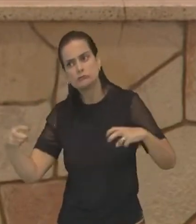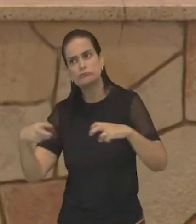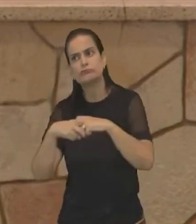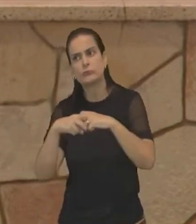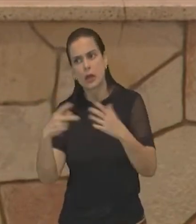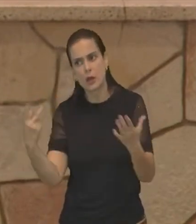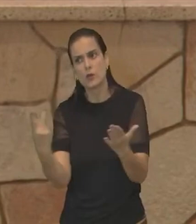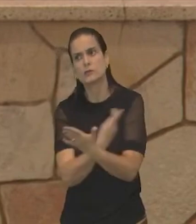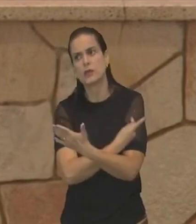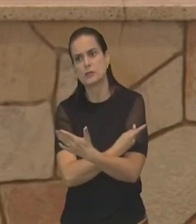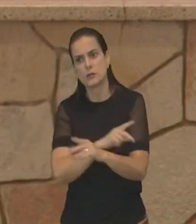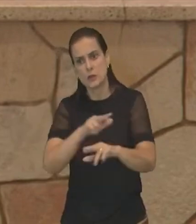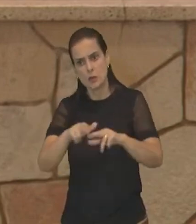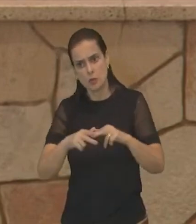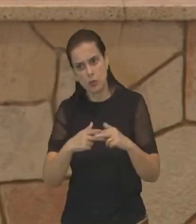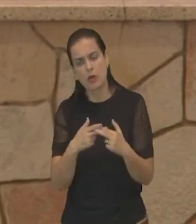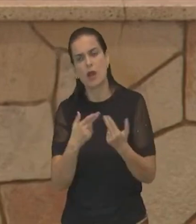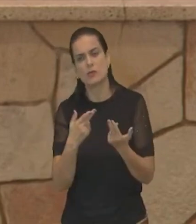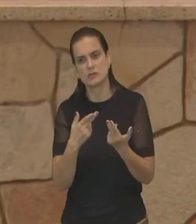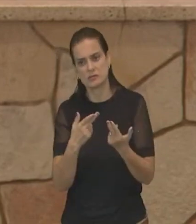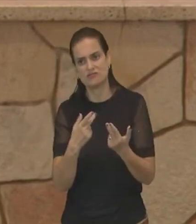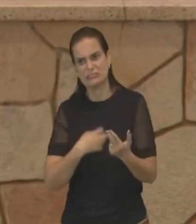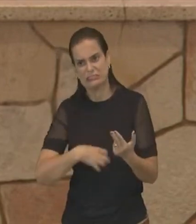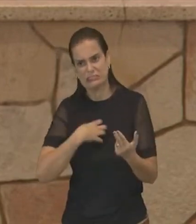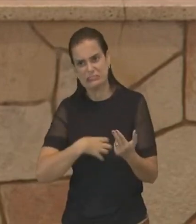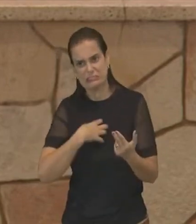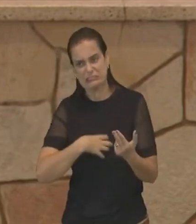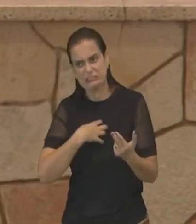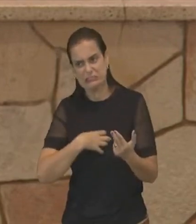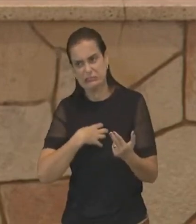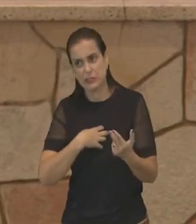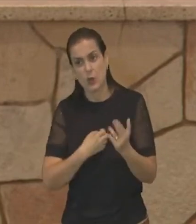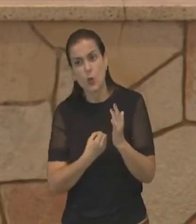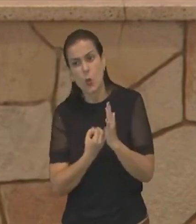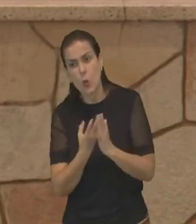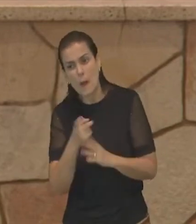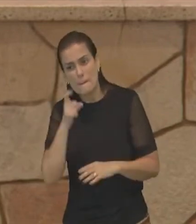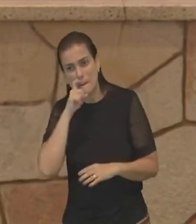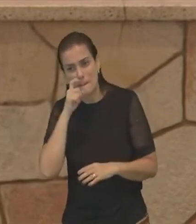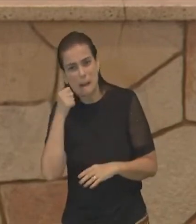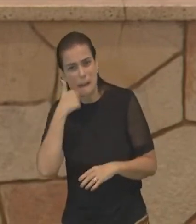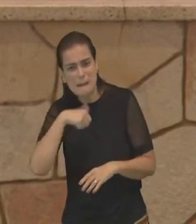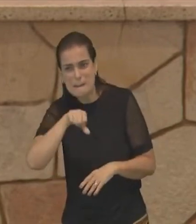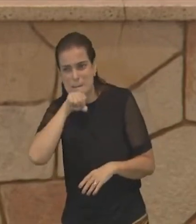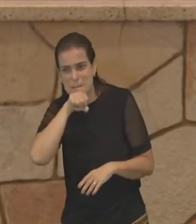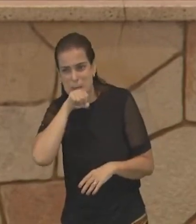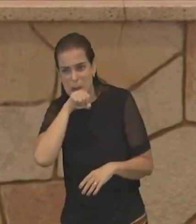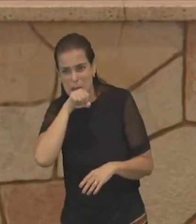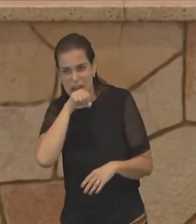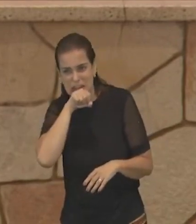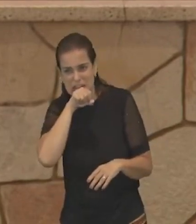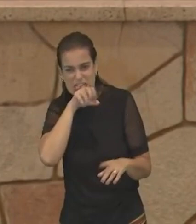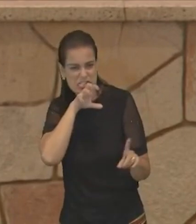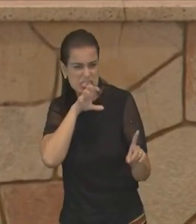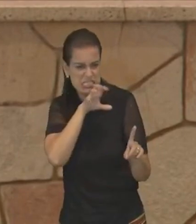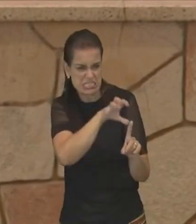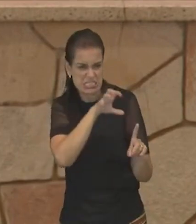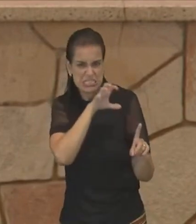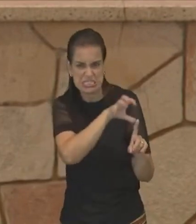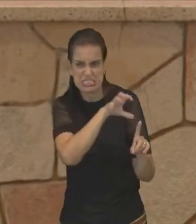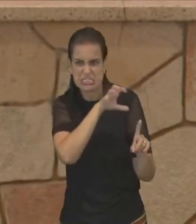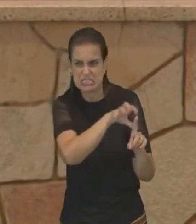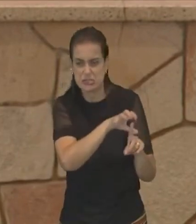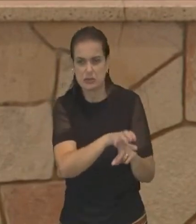da ira? Quantos pais estão comprometendo o futuro dos seus filhos porque corrigem os seus filhos com ira? Não vá